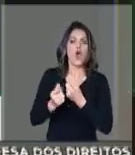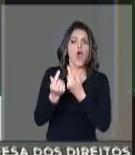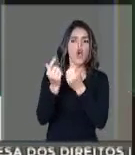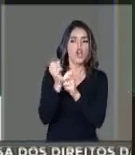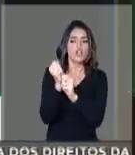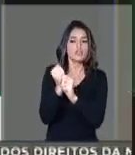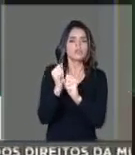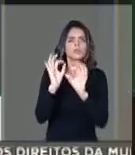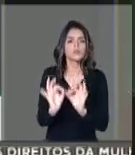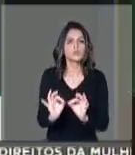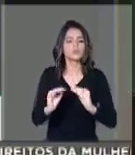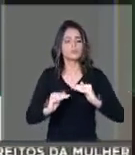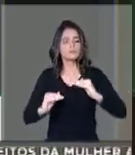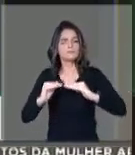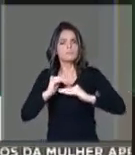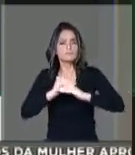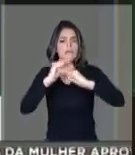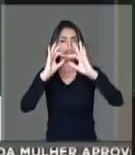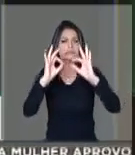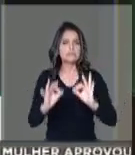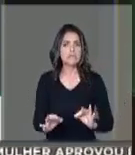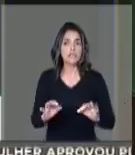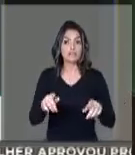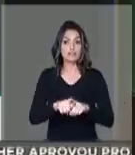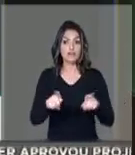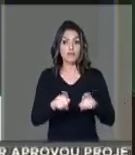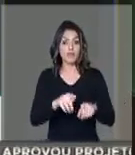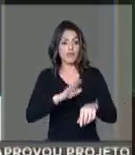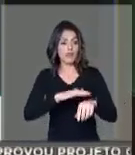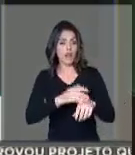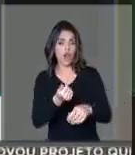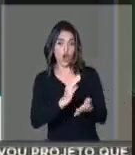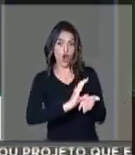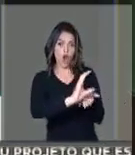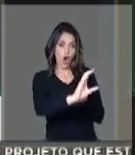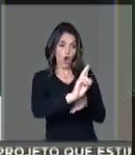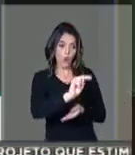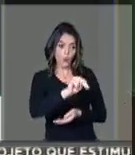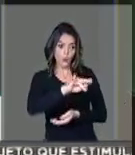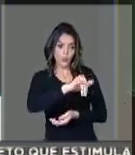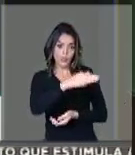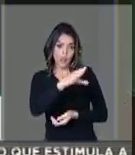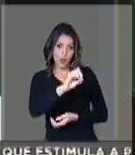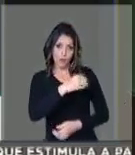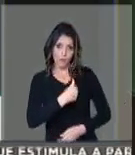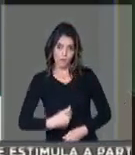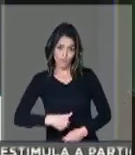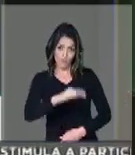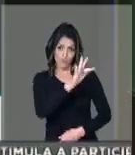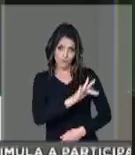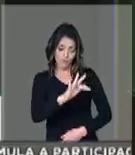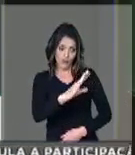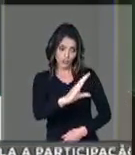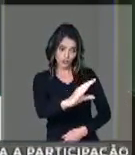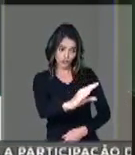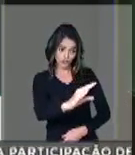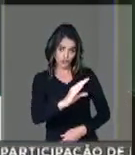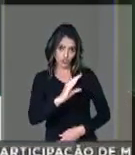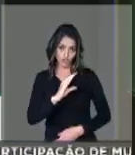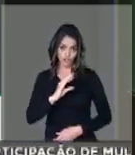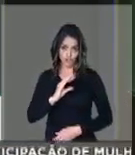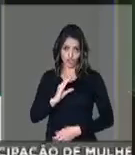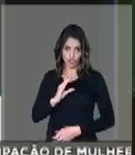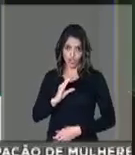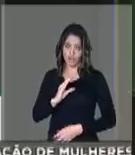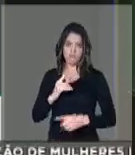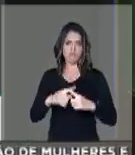retirando recursos do erário, do orçamento da União, um orçamento que não está viabilizando o